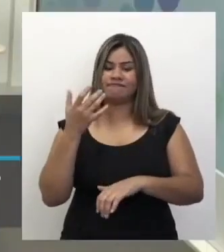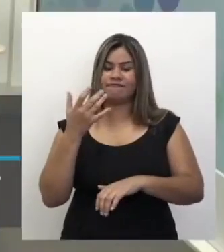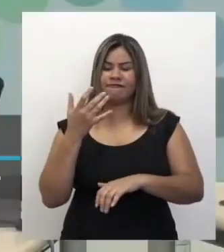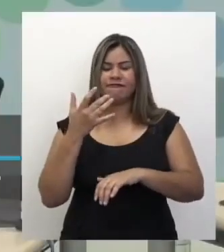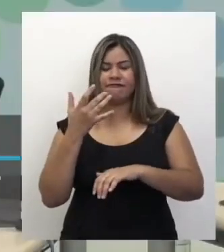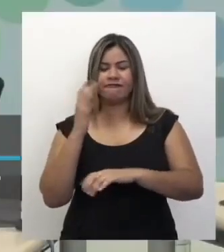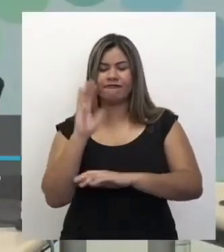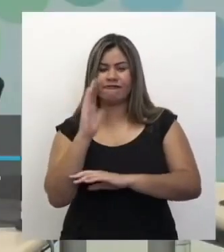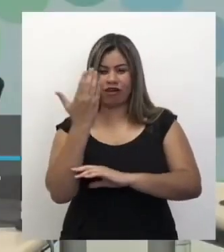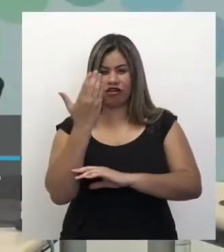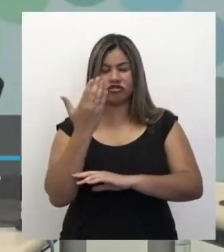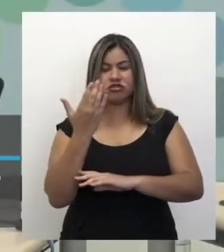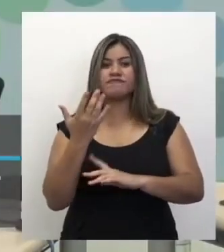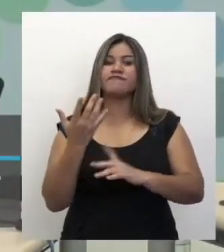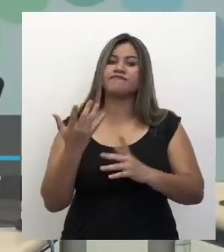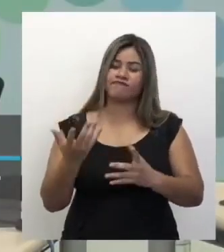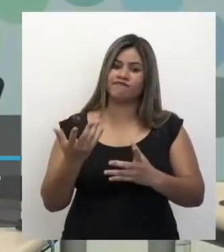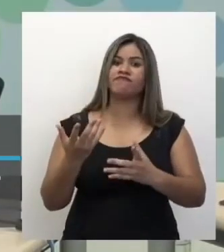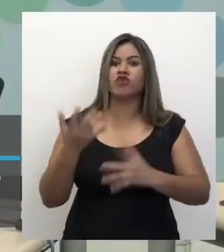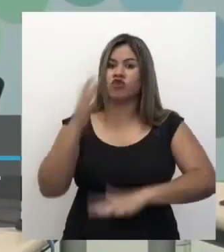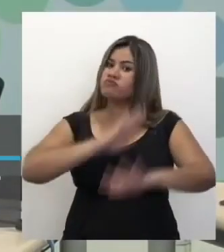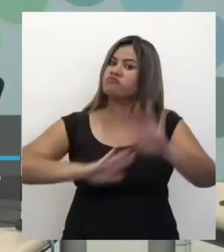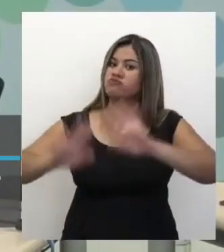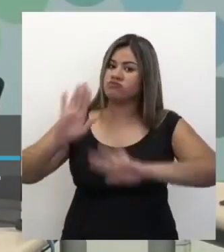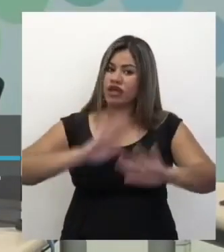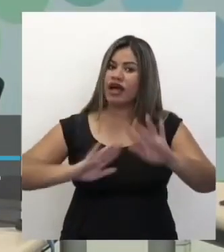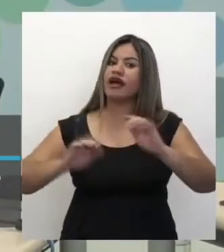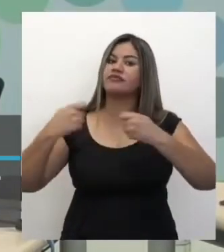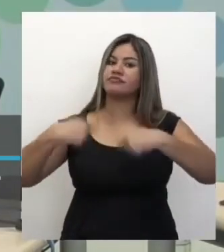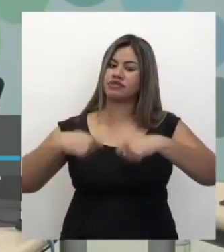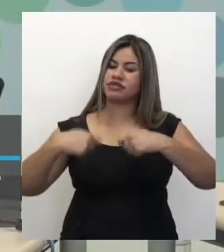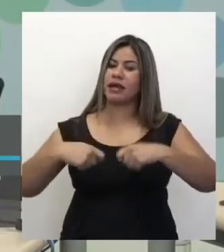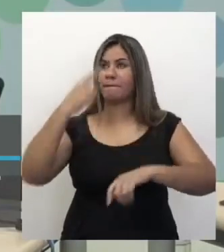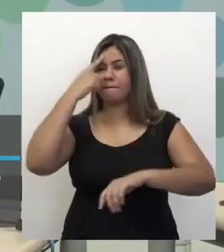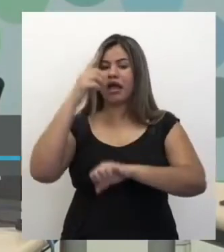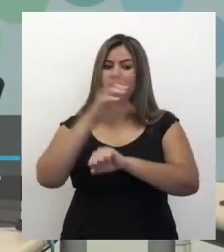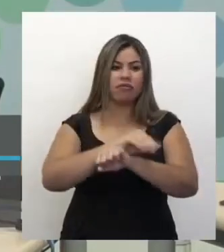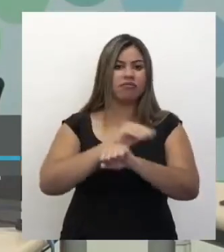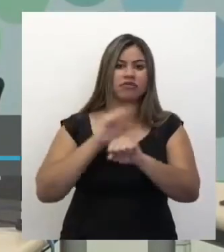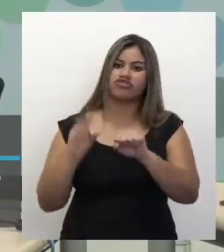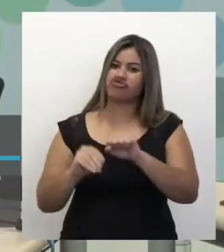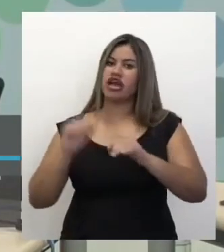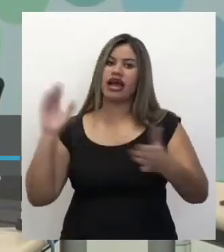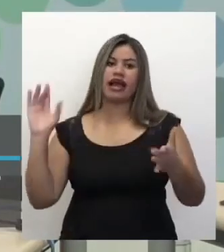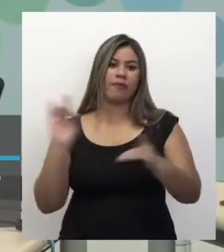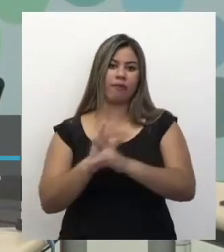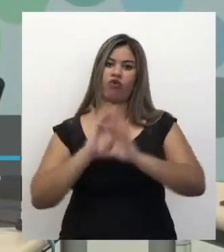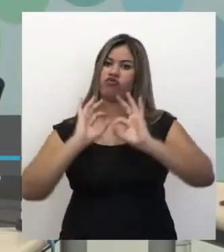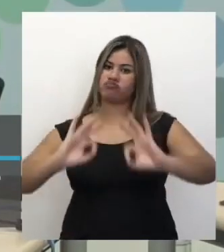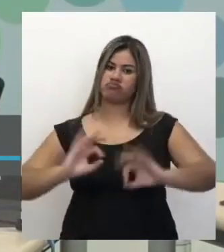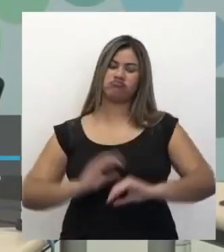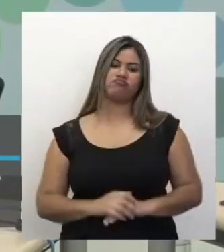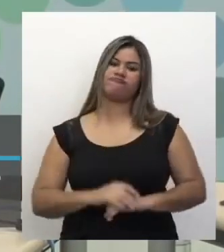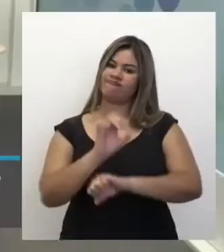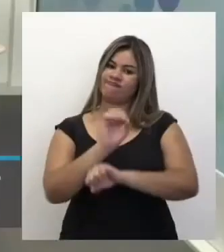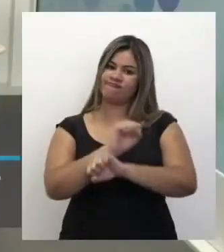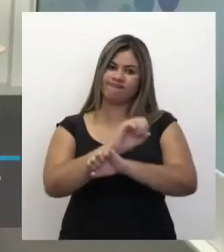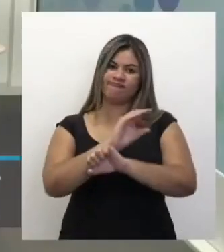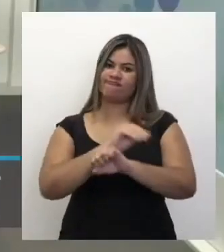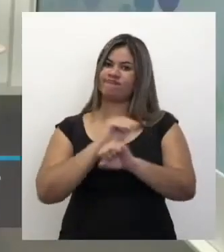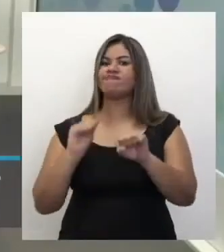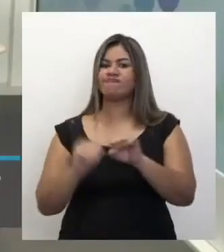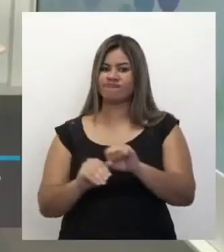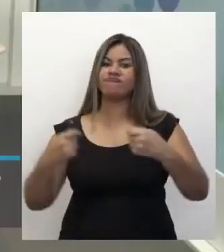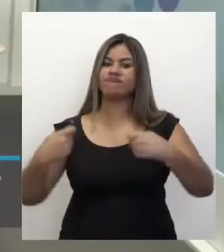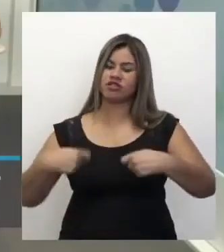não significa que o argumento vai validar aquilo. É mentira e acabou. É fake news. Né? Porque certo? eu posso pegar e é igual